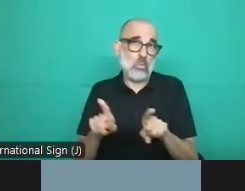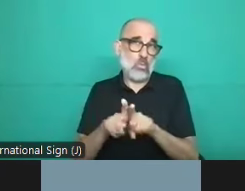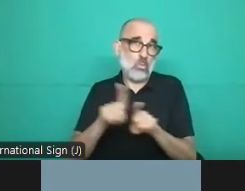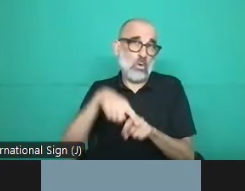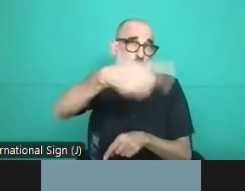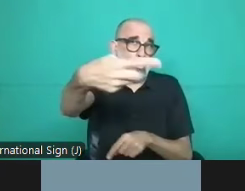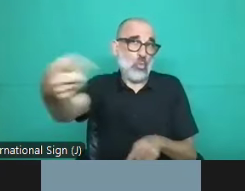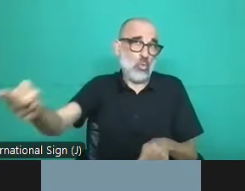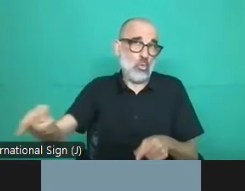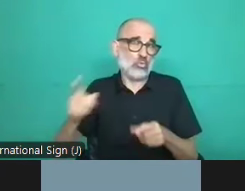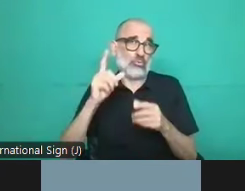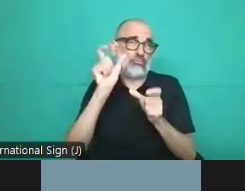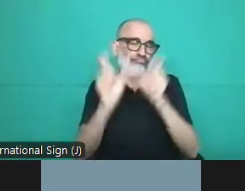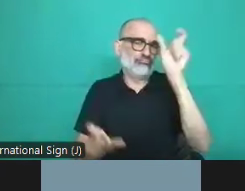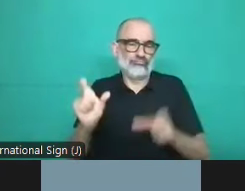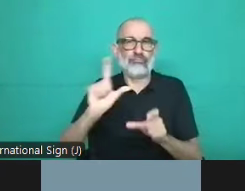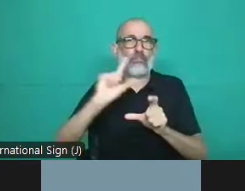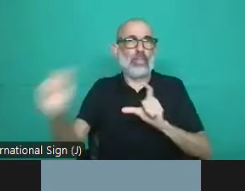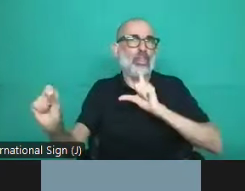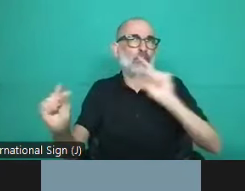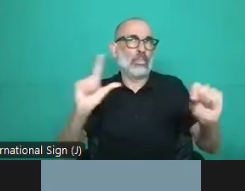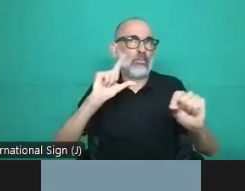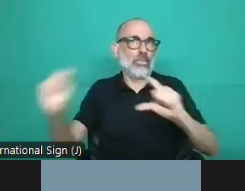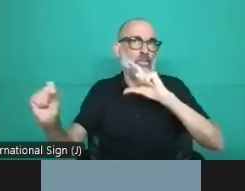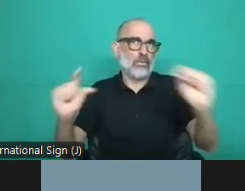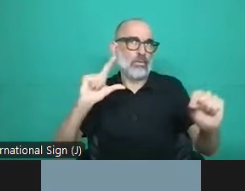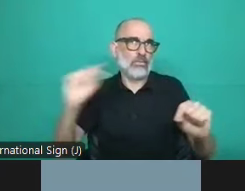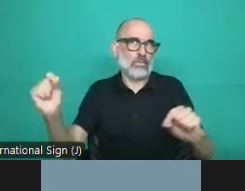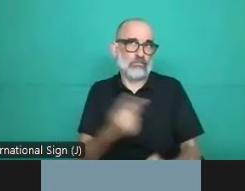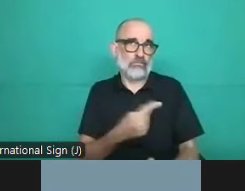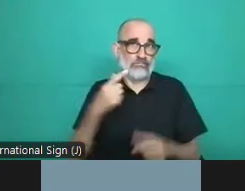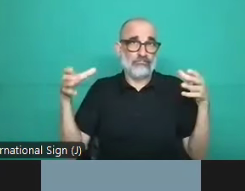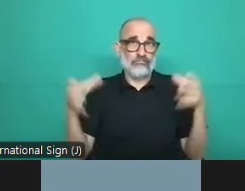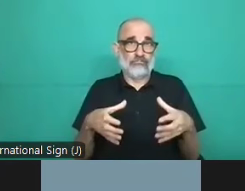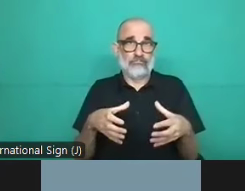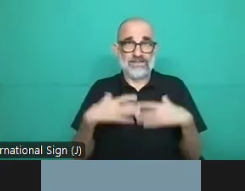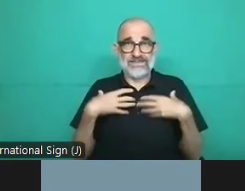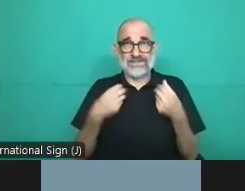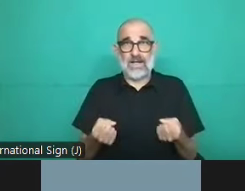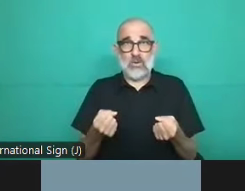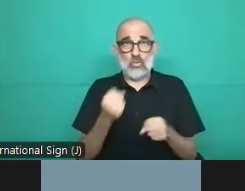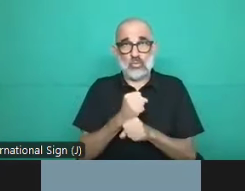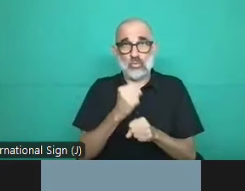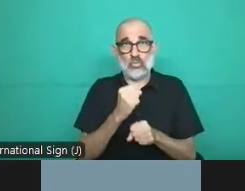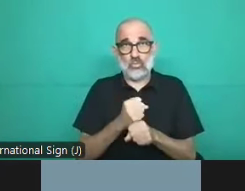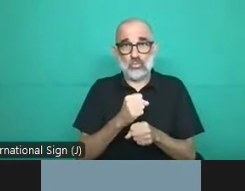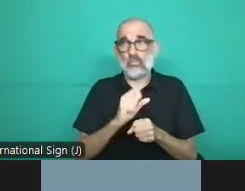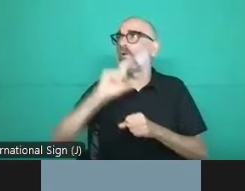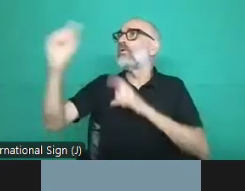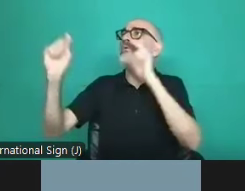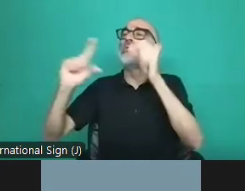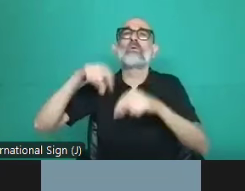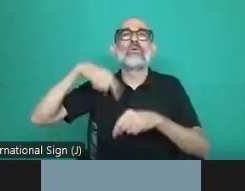mobilidade, a países migração dos desarrollados, nossos recursos estas humanos aos carencias países de personal de salud desenvolvidos, y essa obviamente falta de afectar la pessoal de cobertura y saúde accesibilidad a